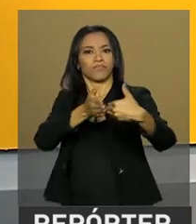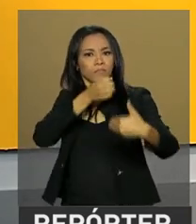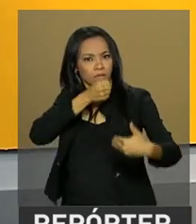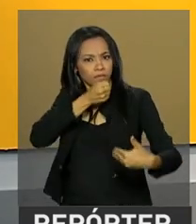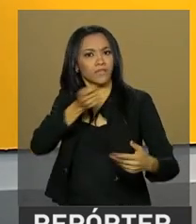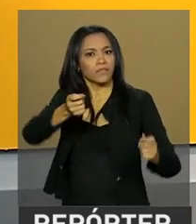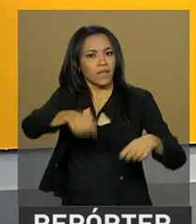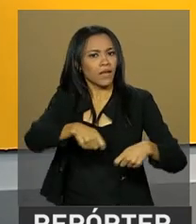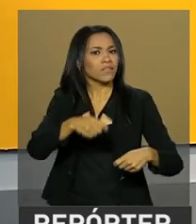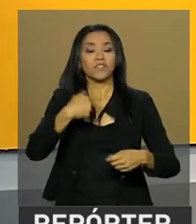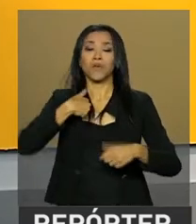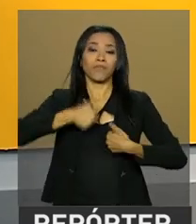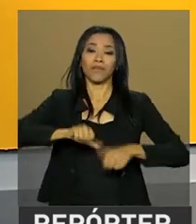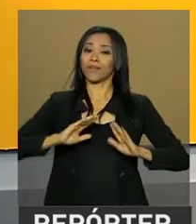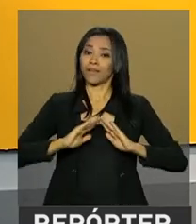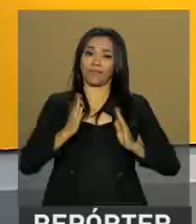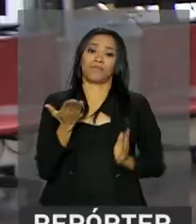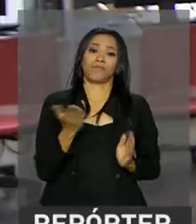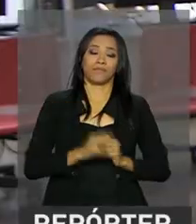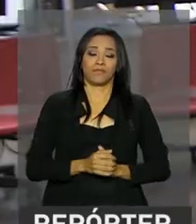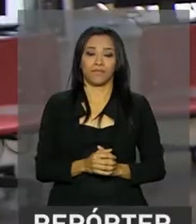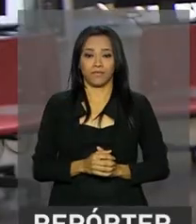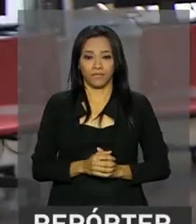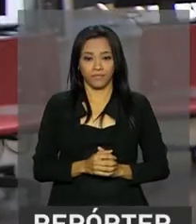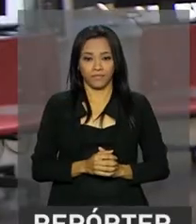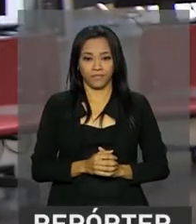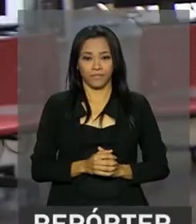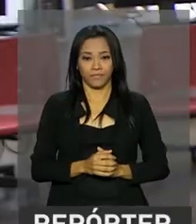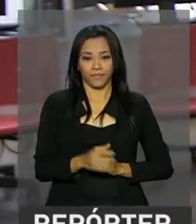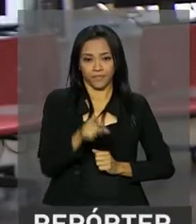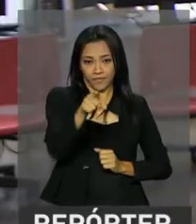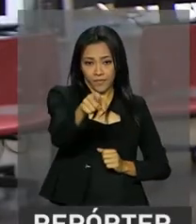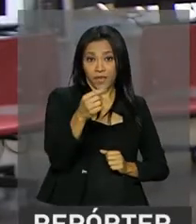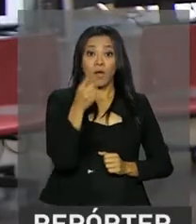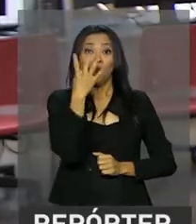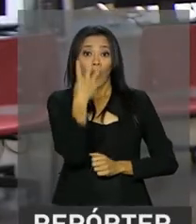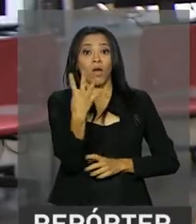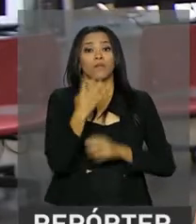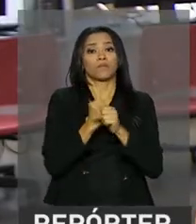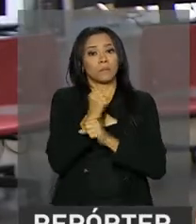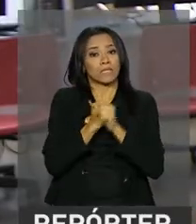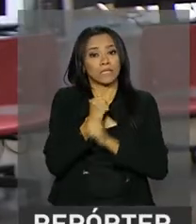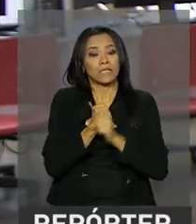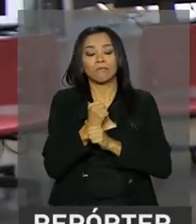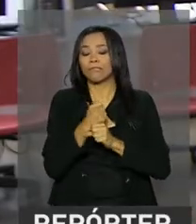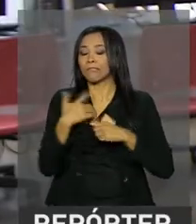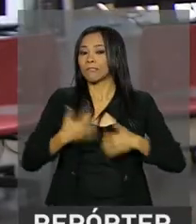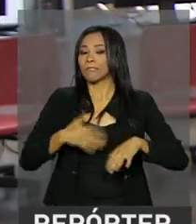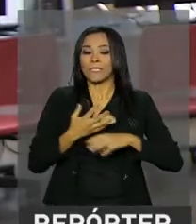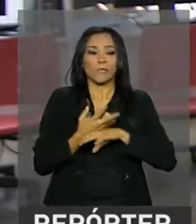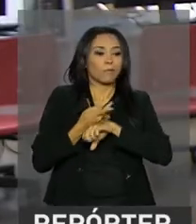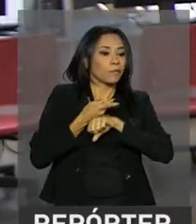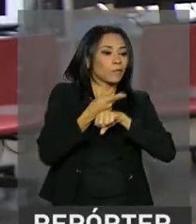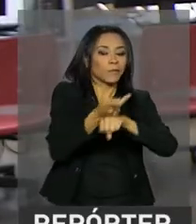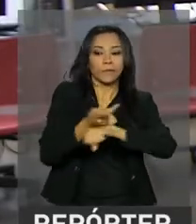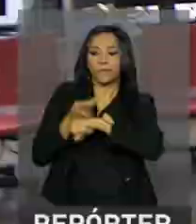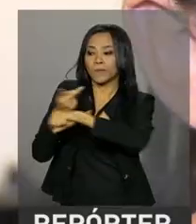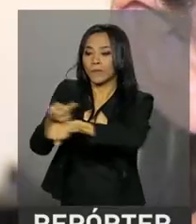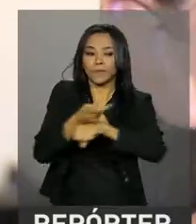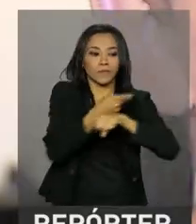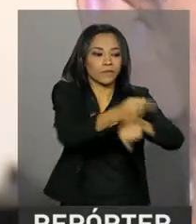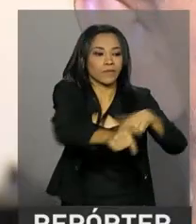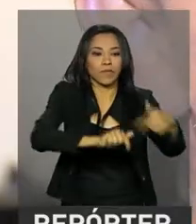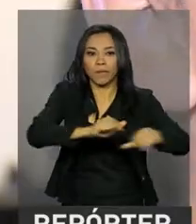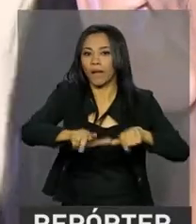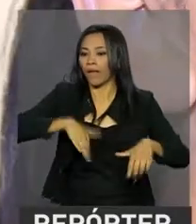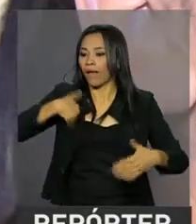isso sem sair de casa há quatro anos ele mil de busca uma colocação no mercado de trabalho